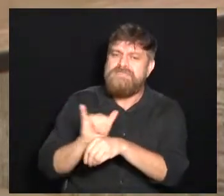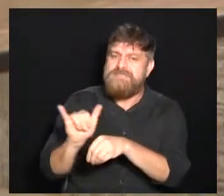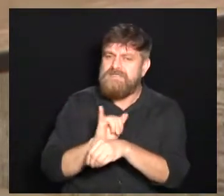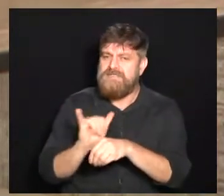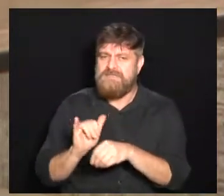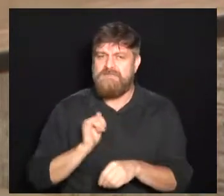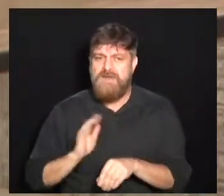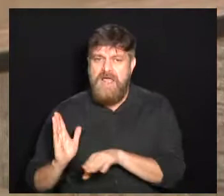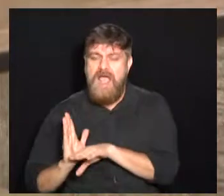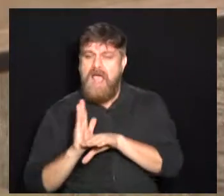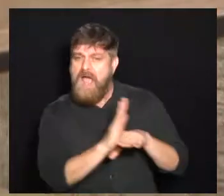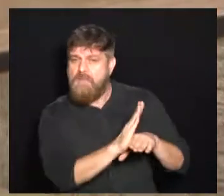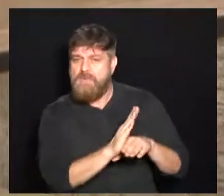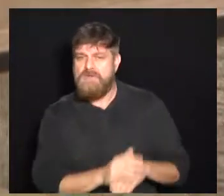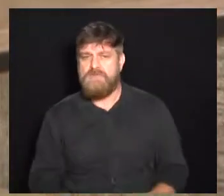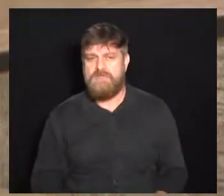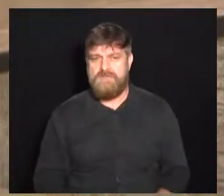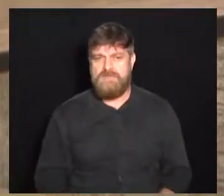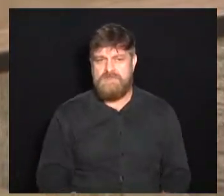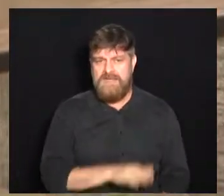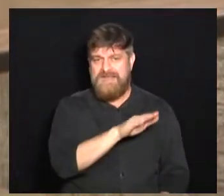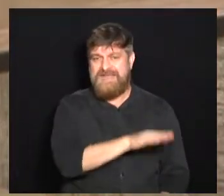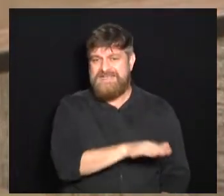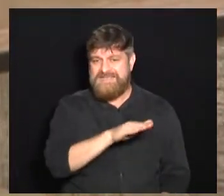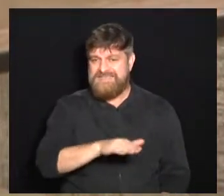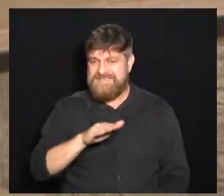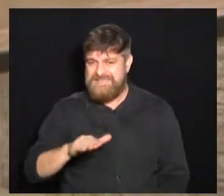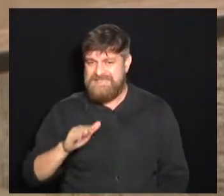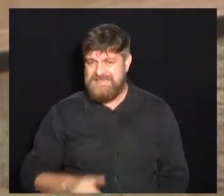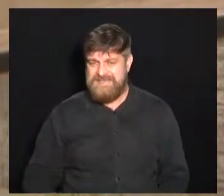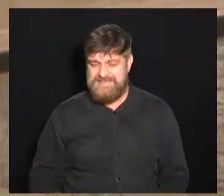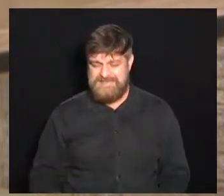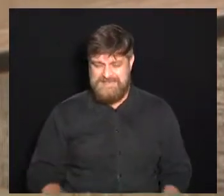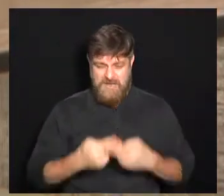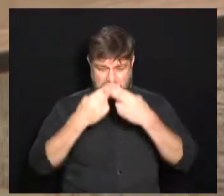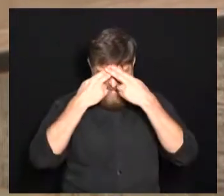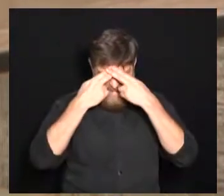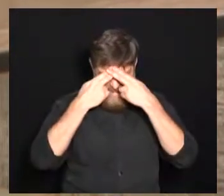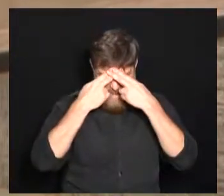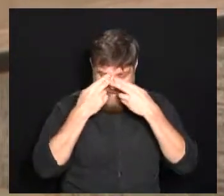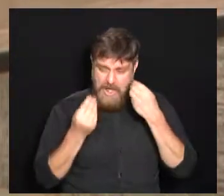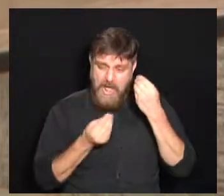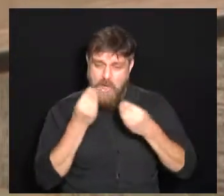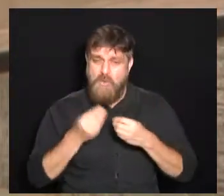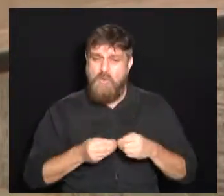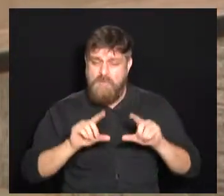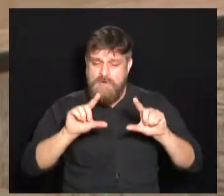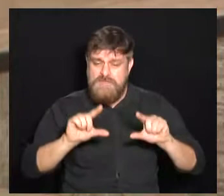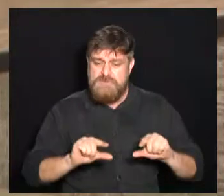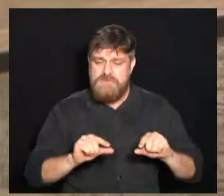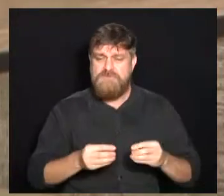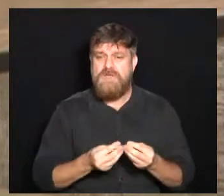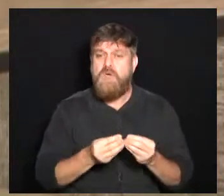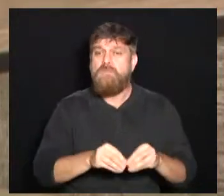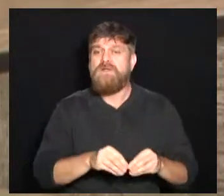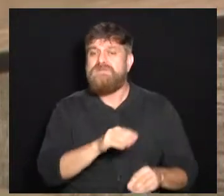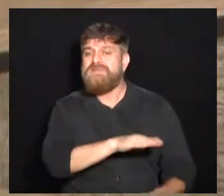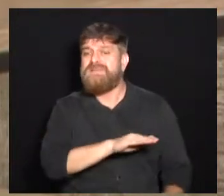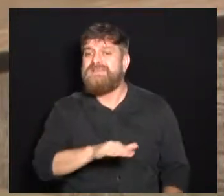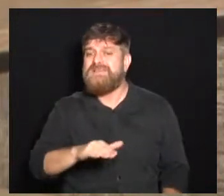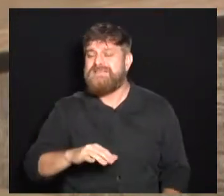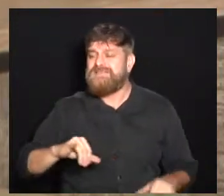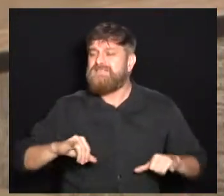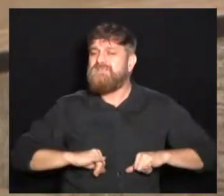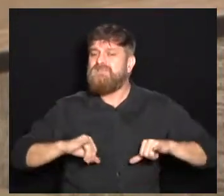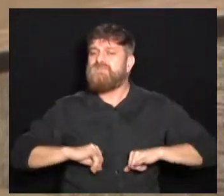vista de apoio psicológico, para tentar amenizar os traumas, os prejuízos que podem causar nas